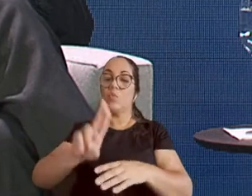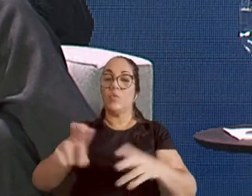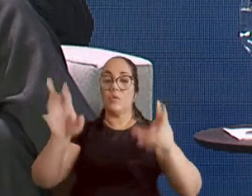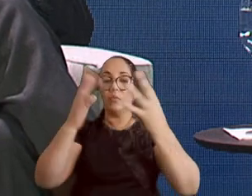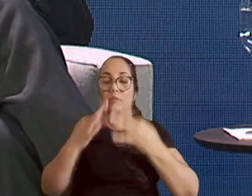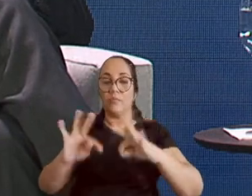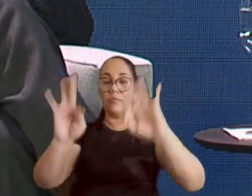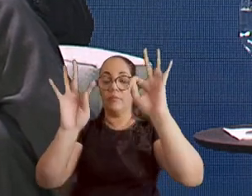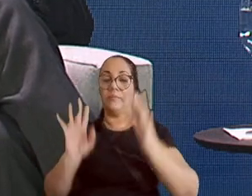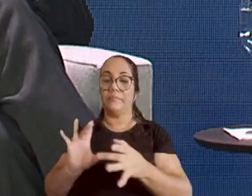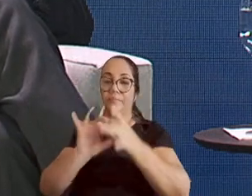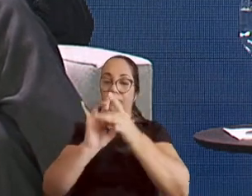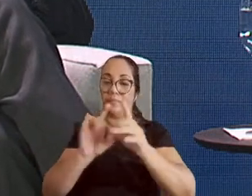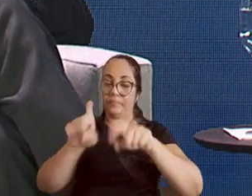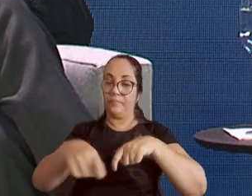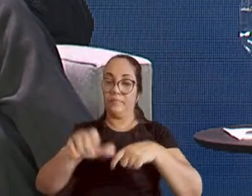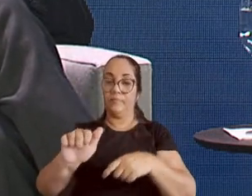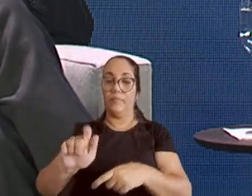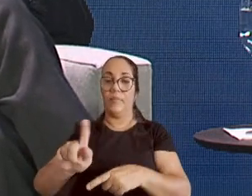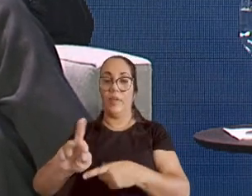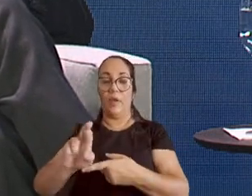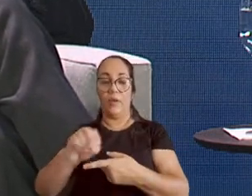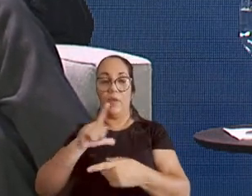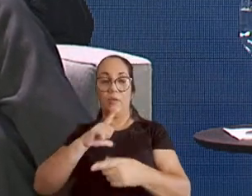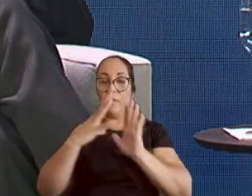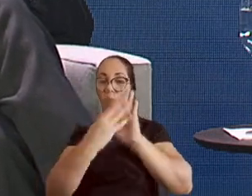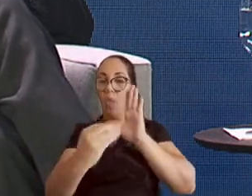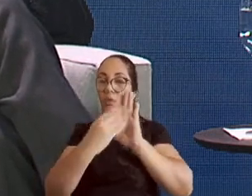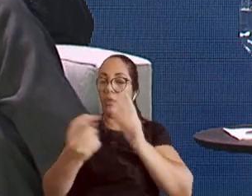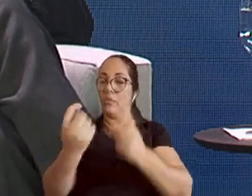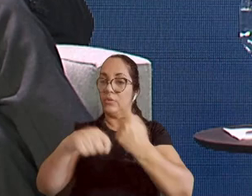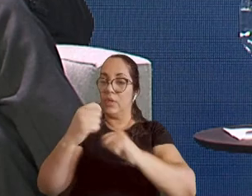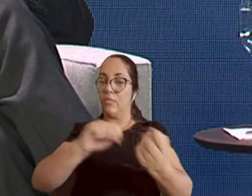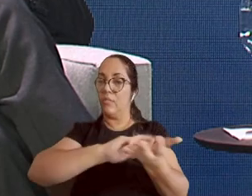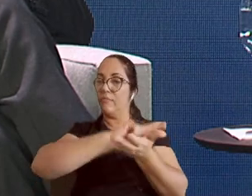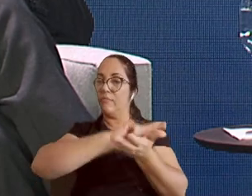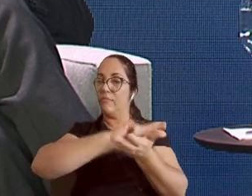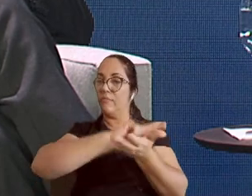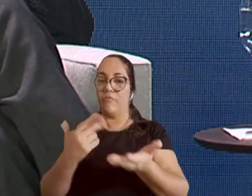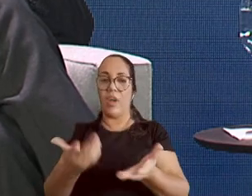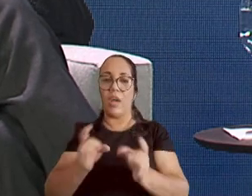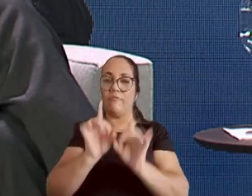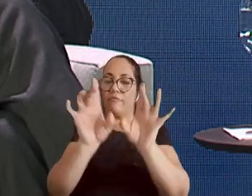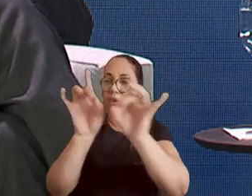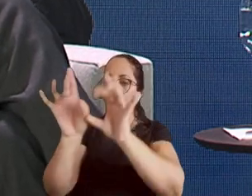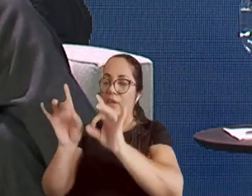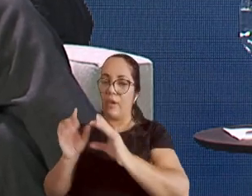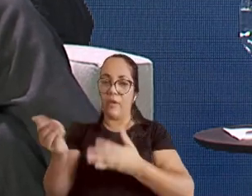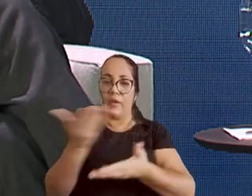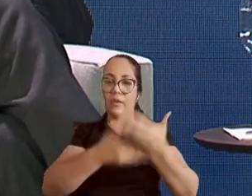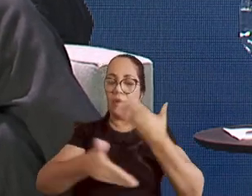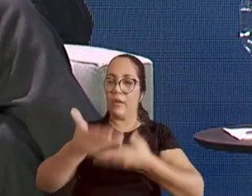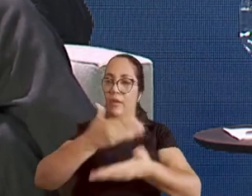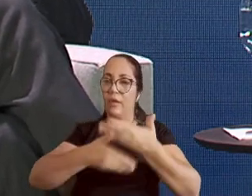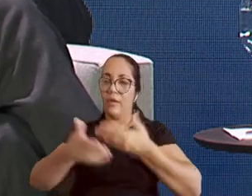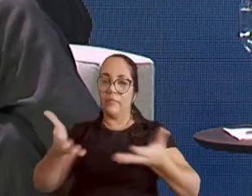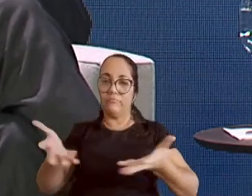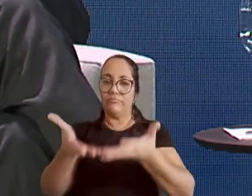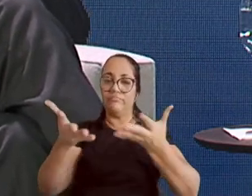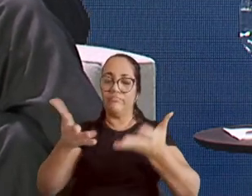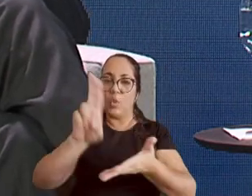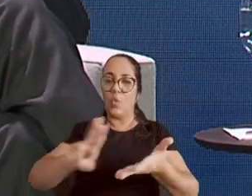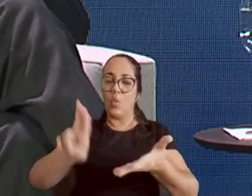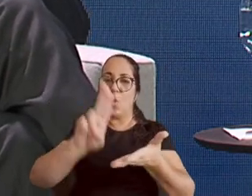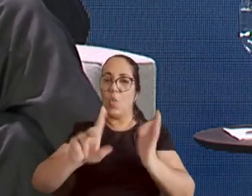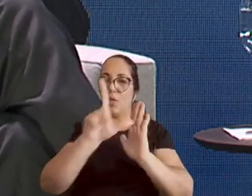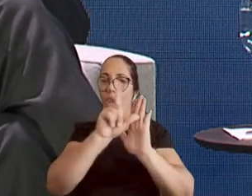do mundo a gente está vendo diversos modelos de negócio chegando via revenda originando o produtor digitalmente e acho que tem dois gatilhos que nos